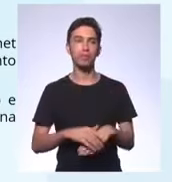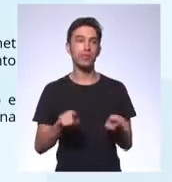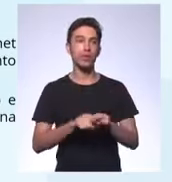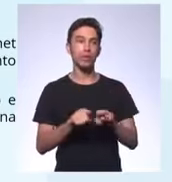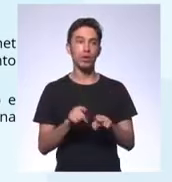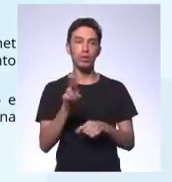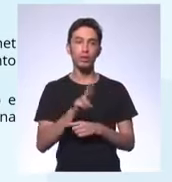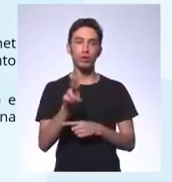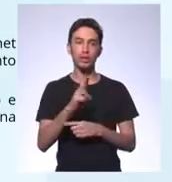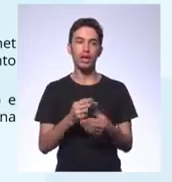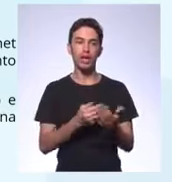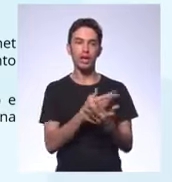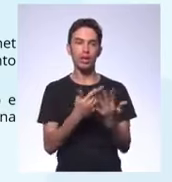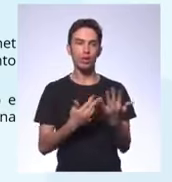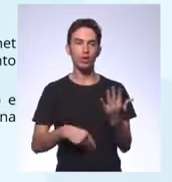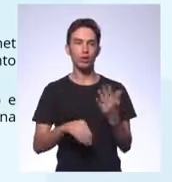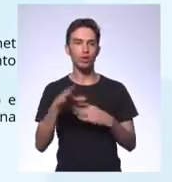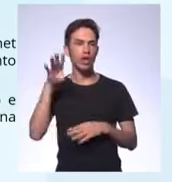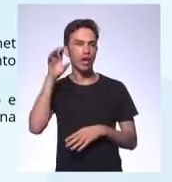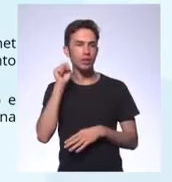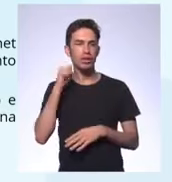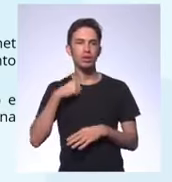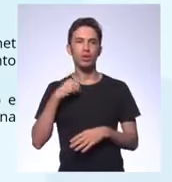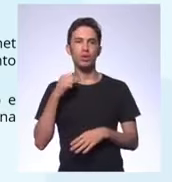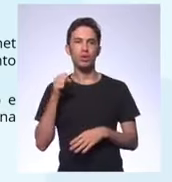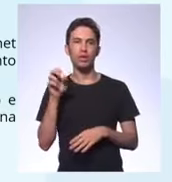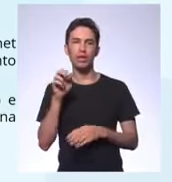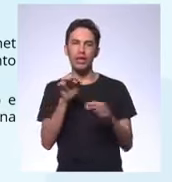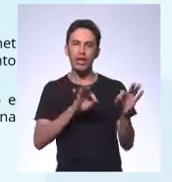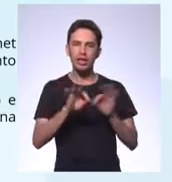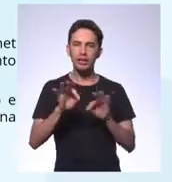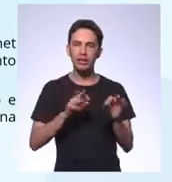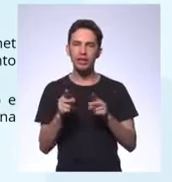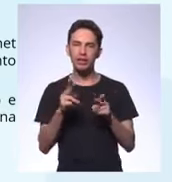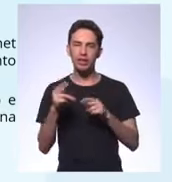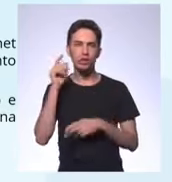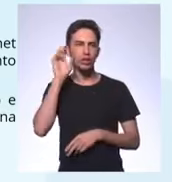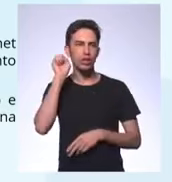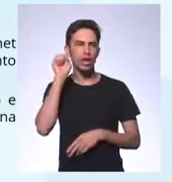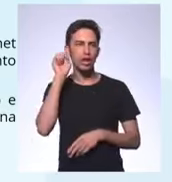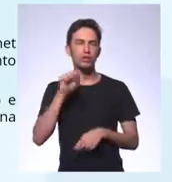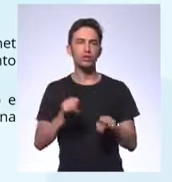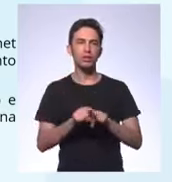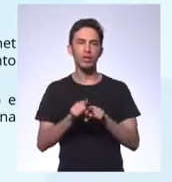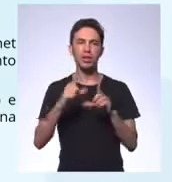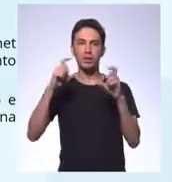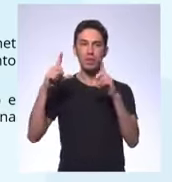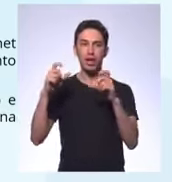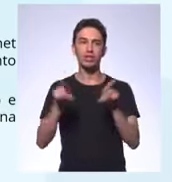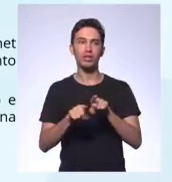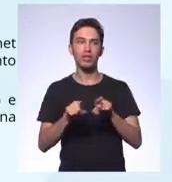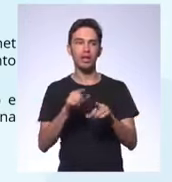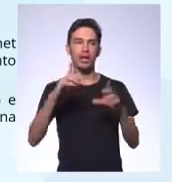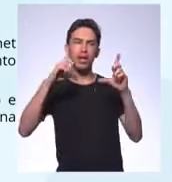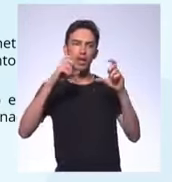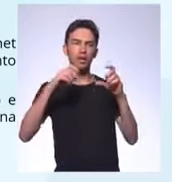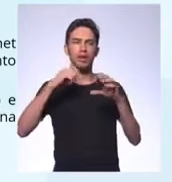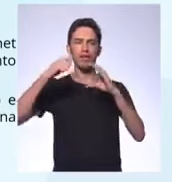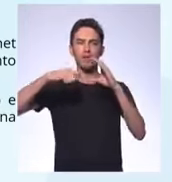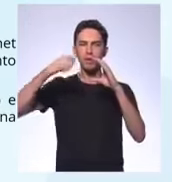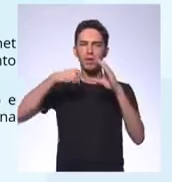recursos de captação e edição de áudio e imagem, câmera, filmadora, celular, notebook,